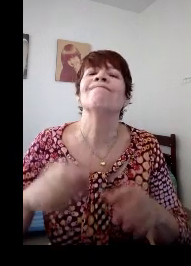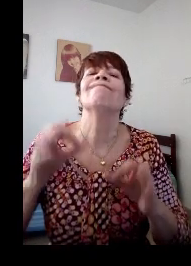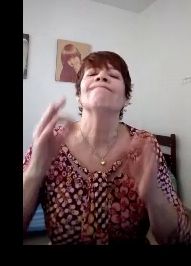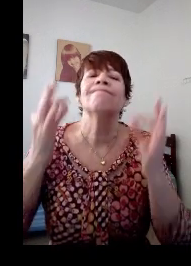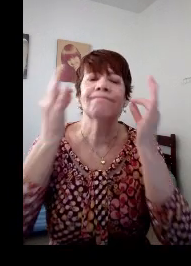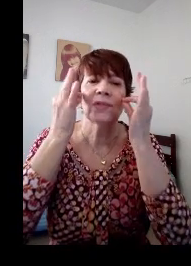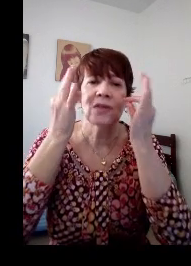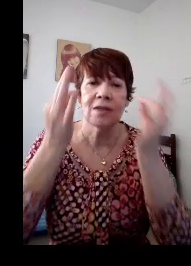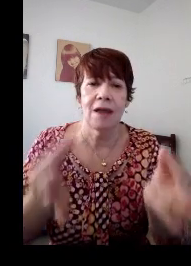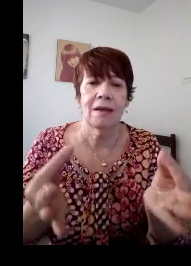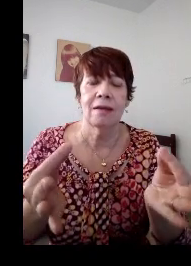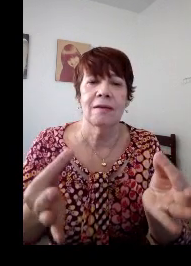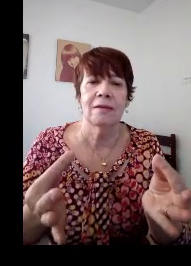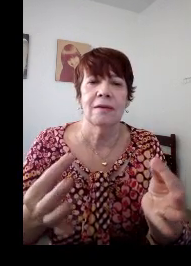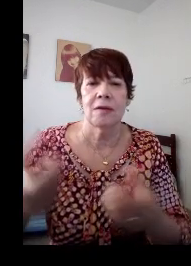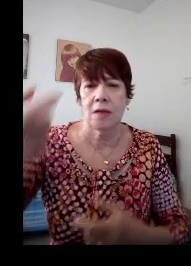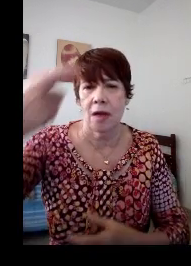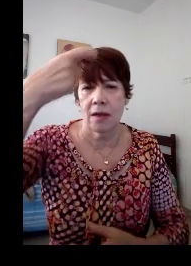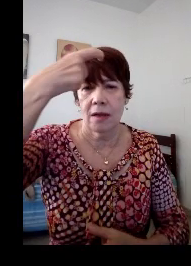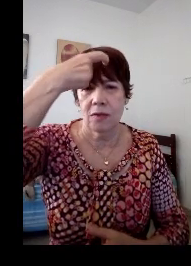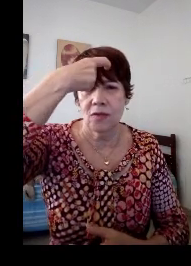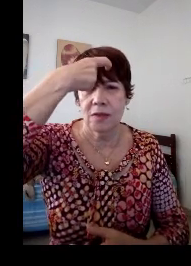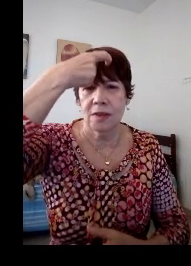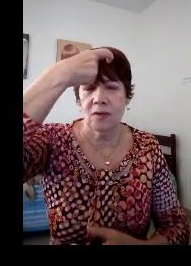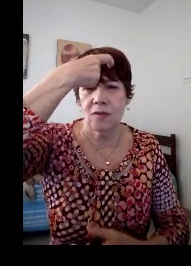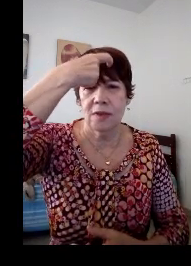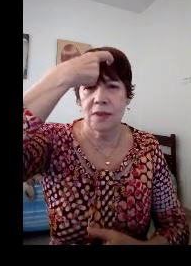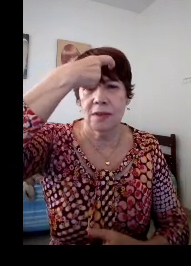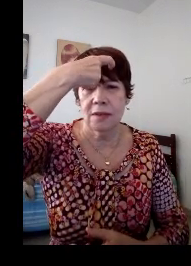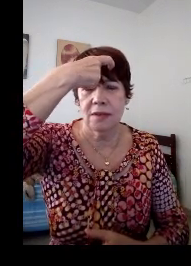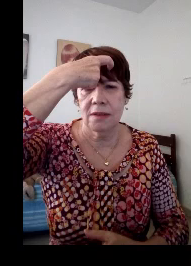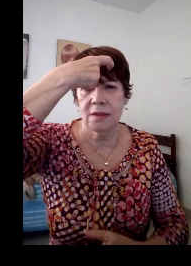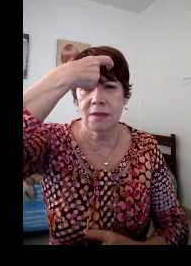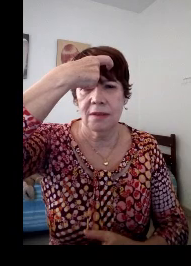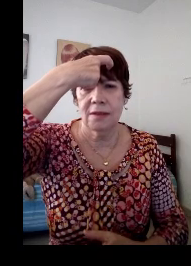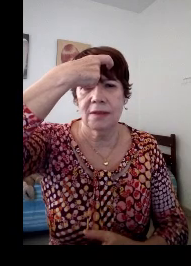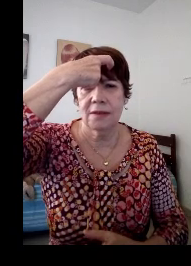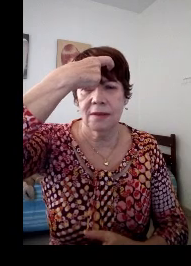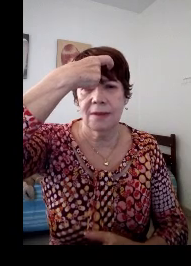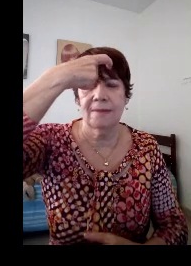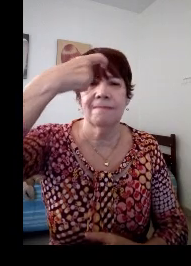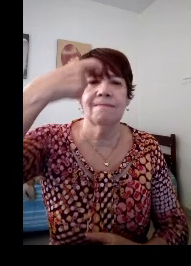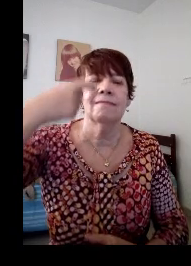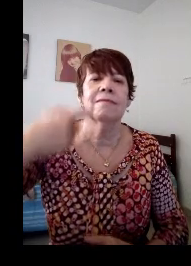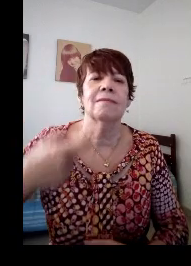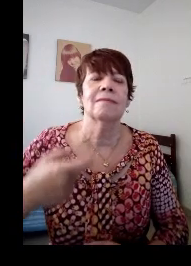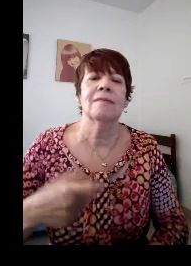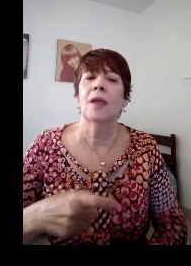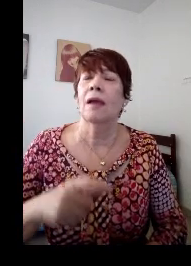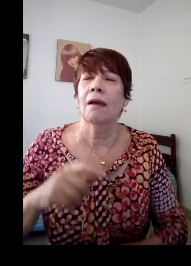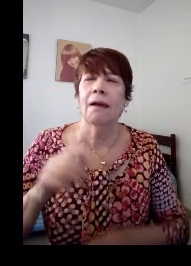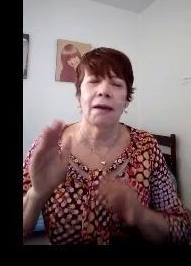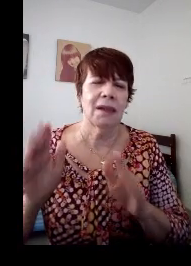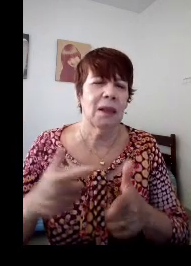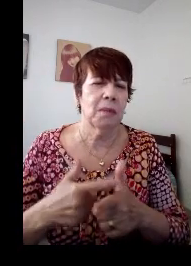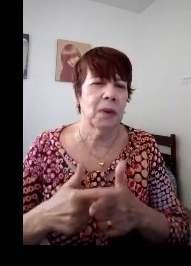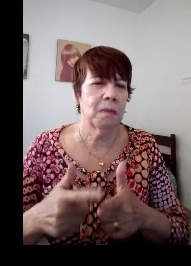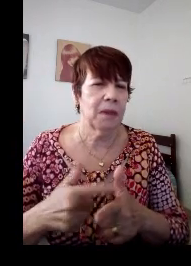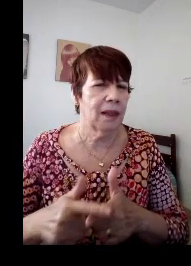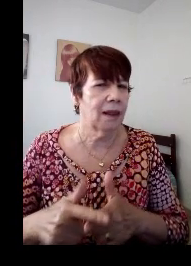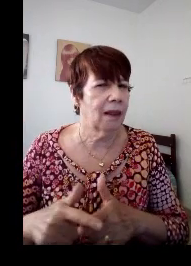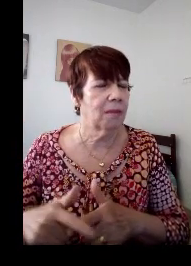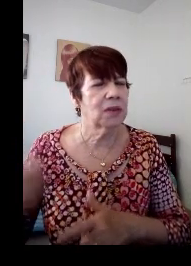nossa mente, nossa consciência. Ele fala, isso já morreu